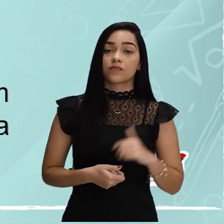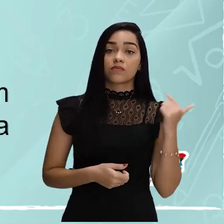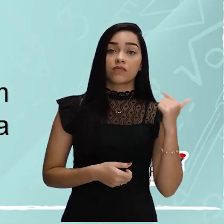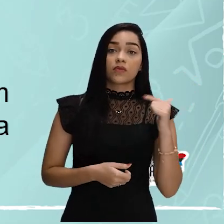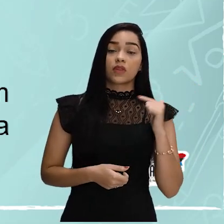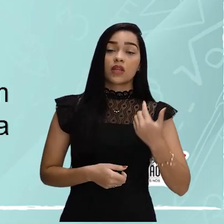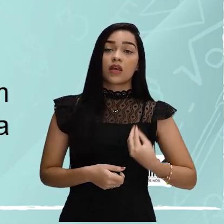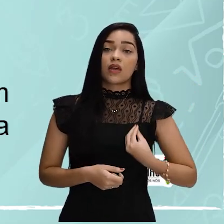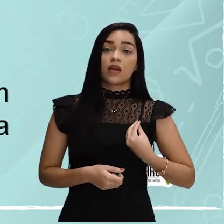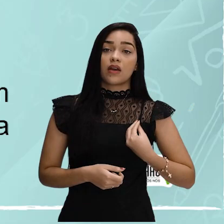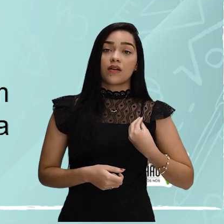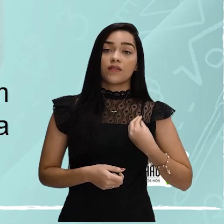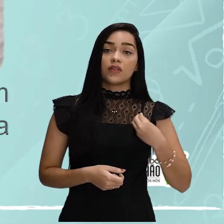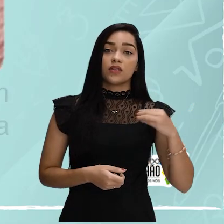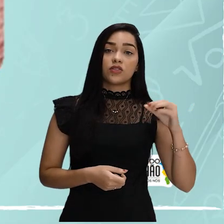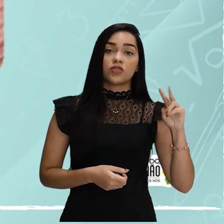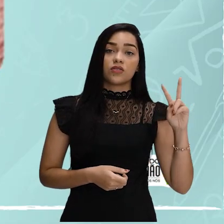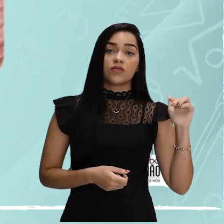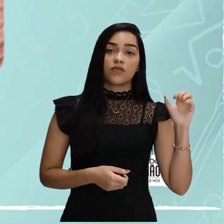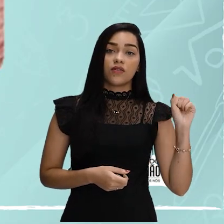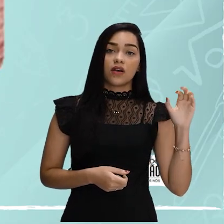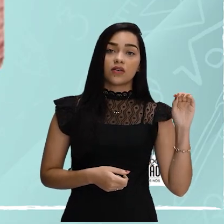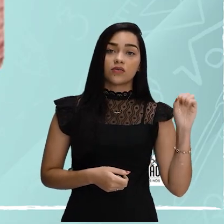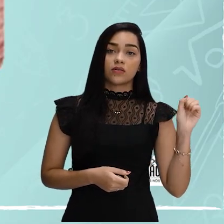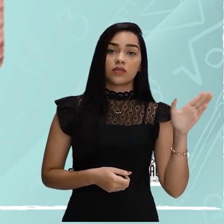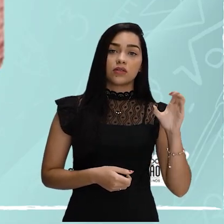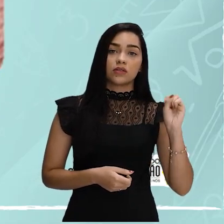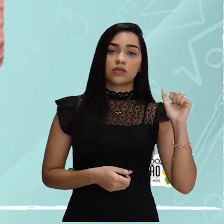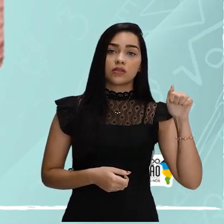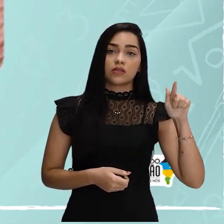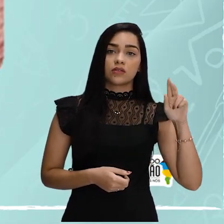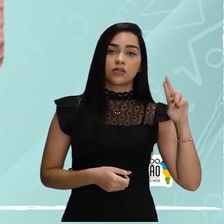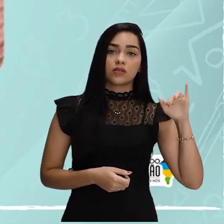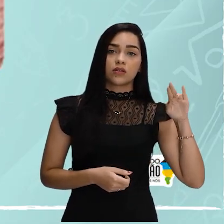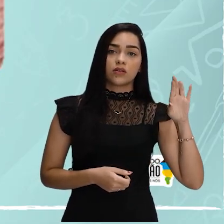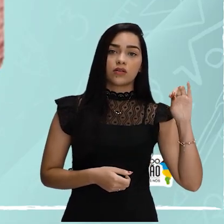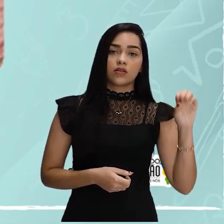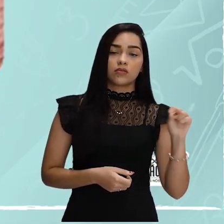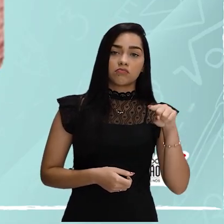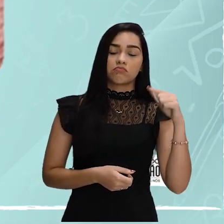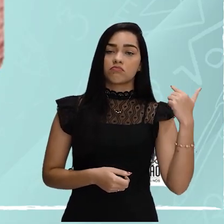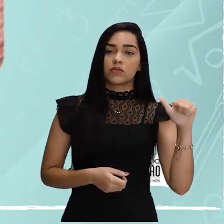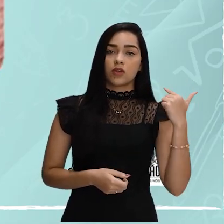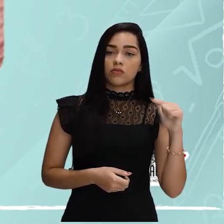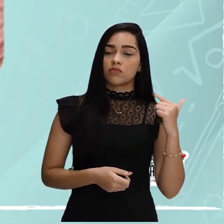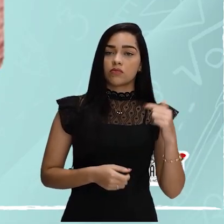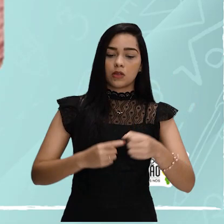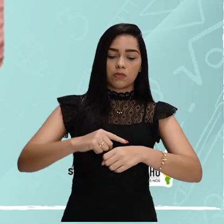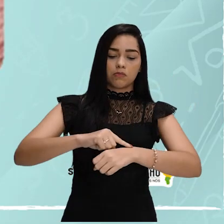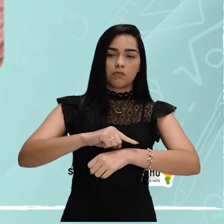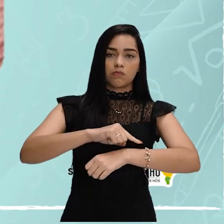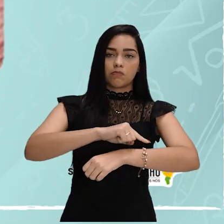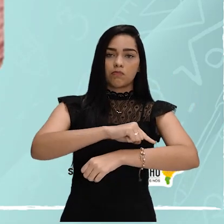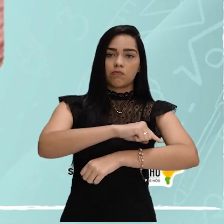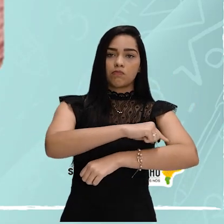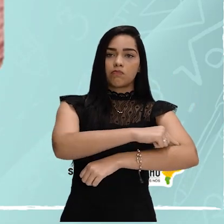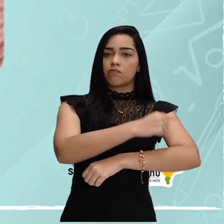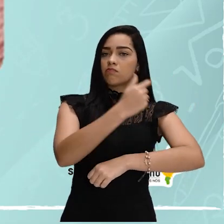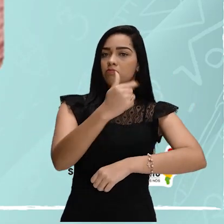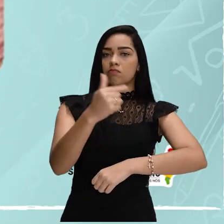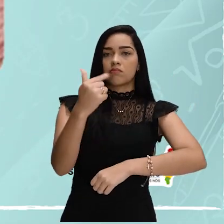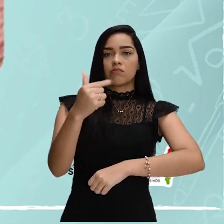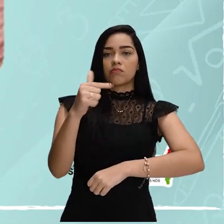há presença de vasos sanguíneos. Então, o tecido epitelial, você não tem vasos sanguíneos ali